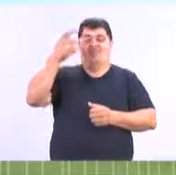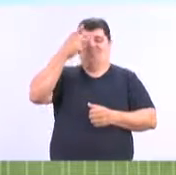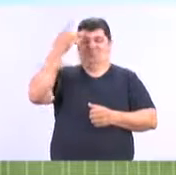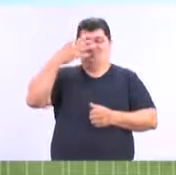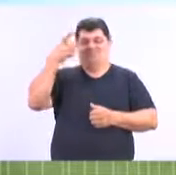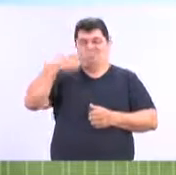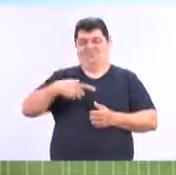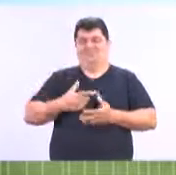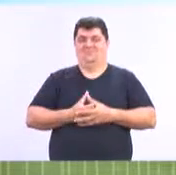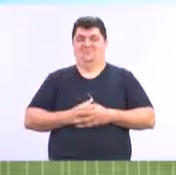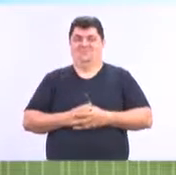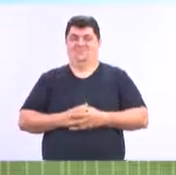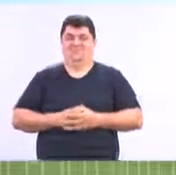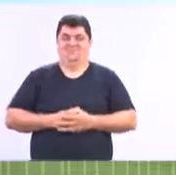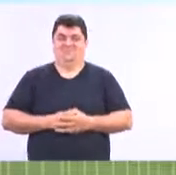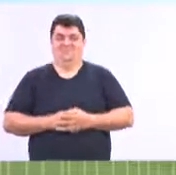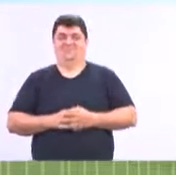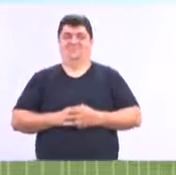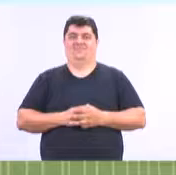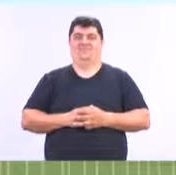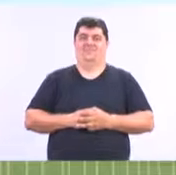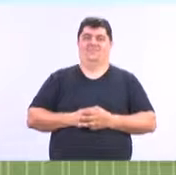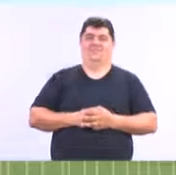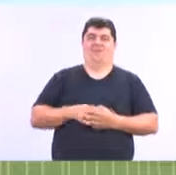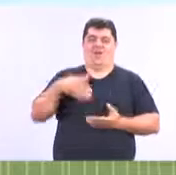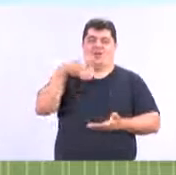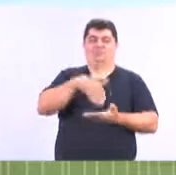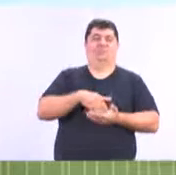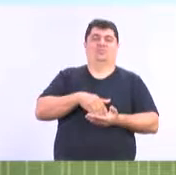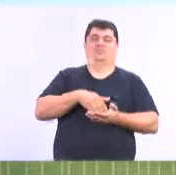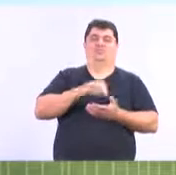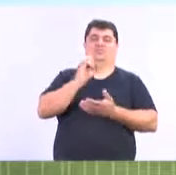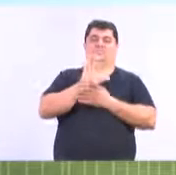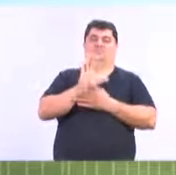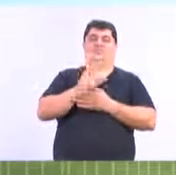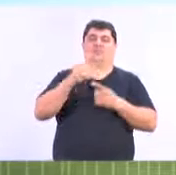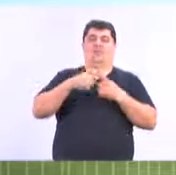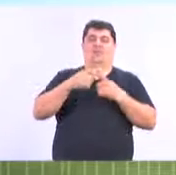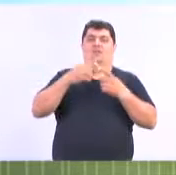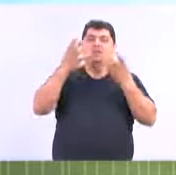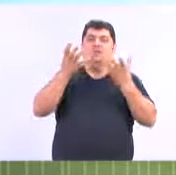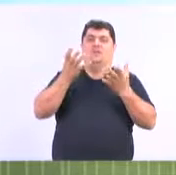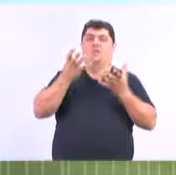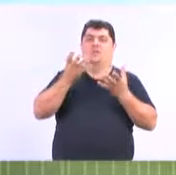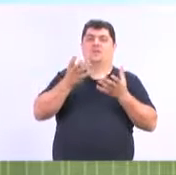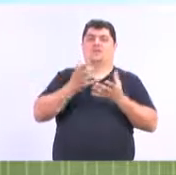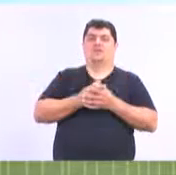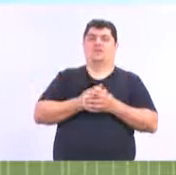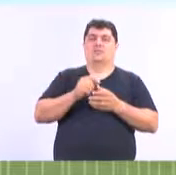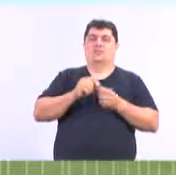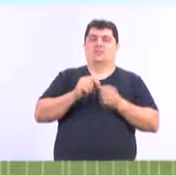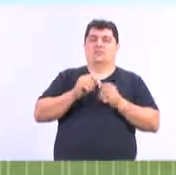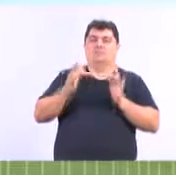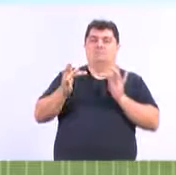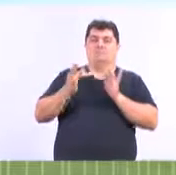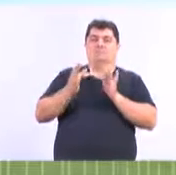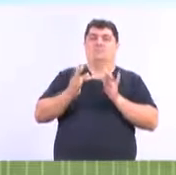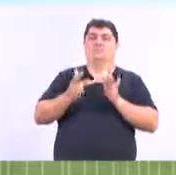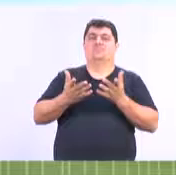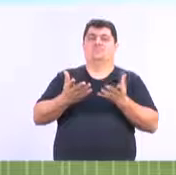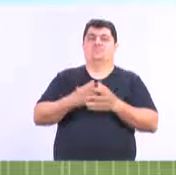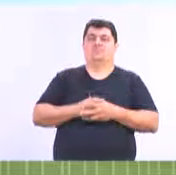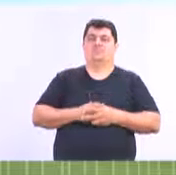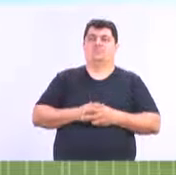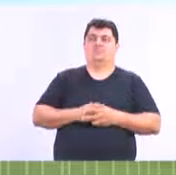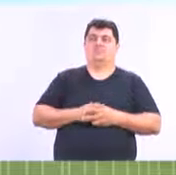né. Mas, gente, vamos ir para o último slide, porque eu quero fazer um link aqui,